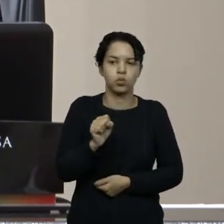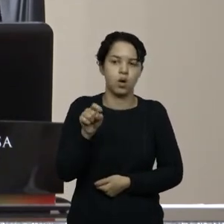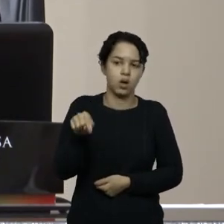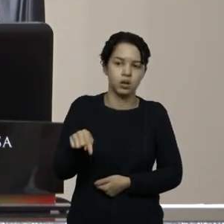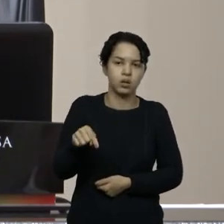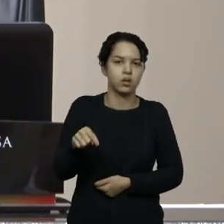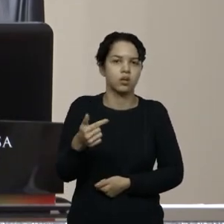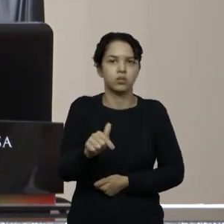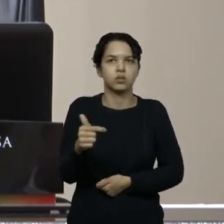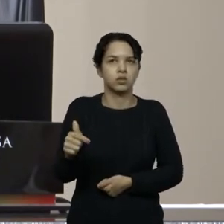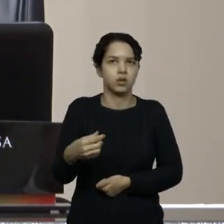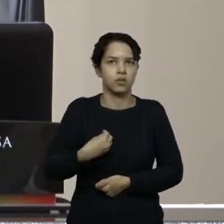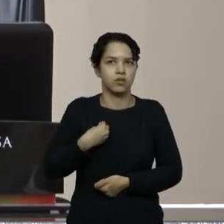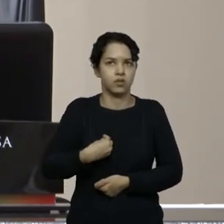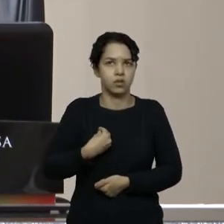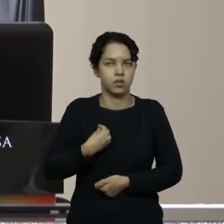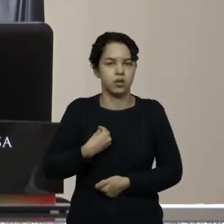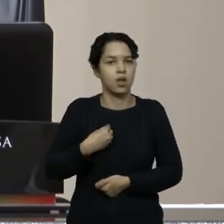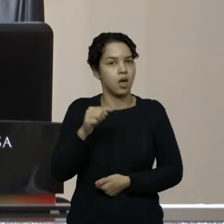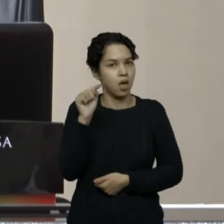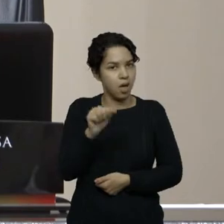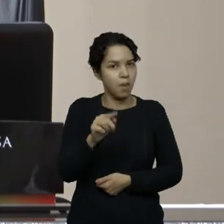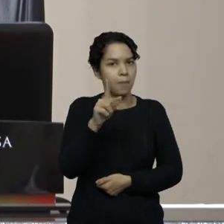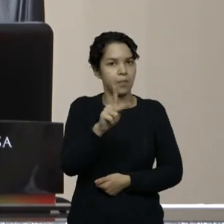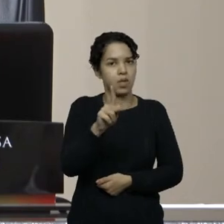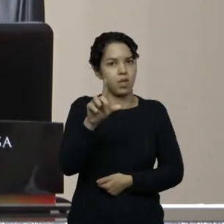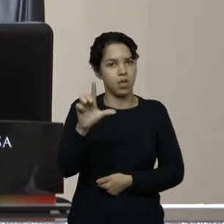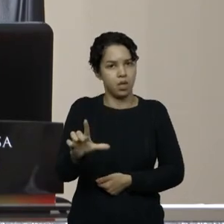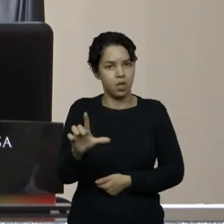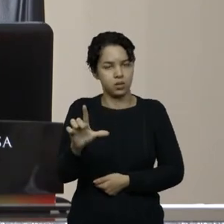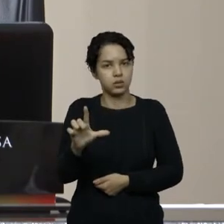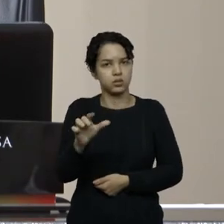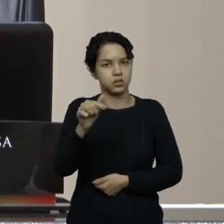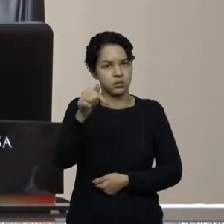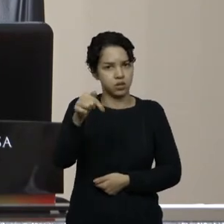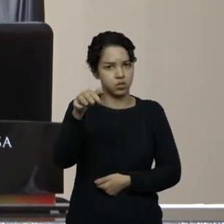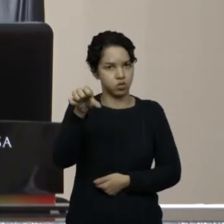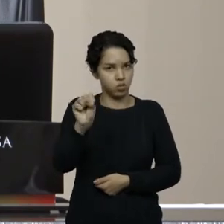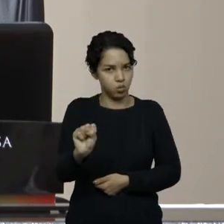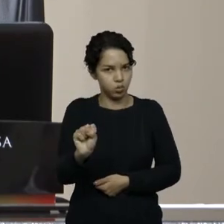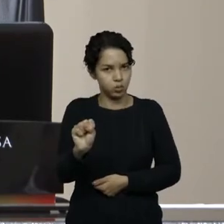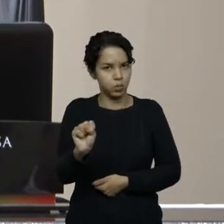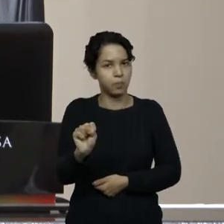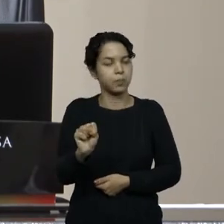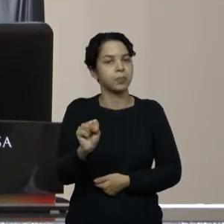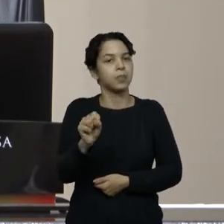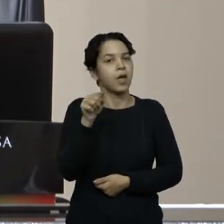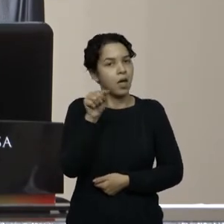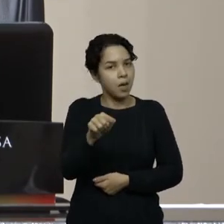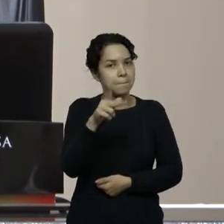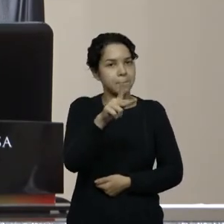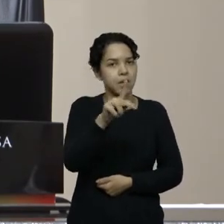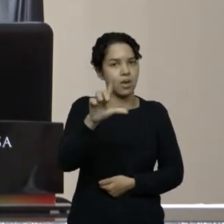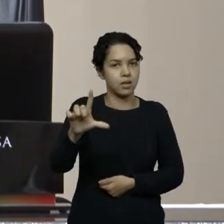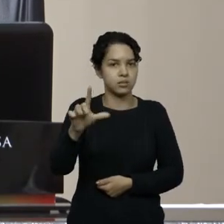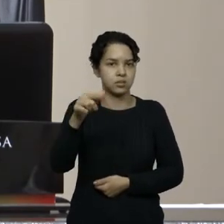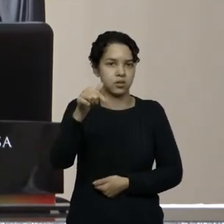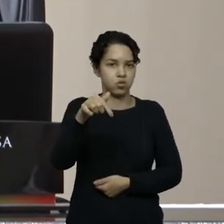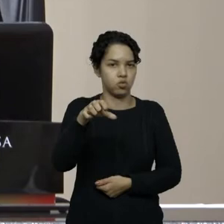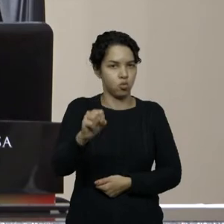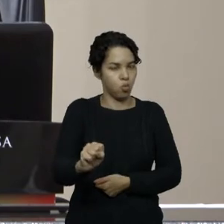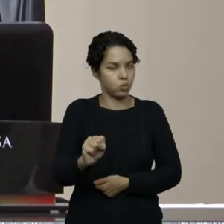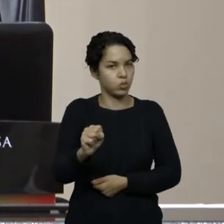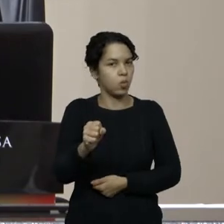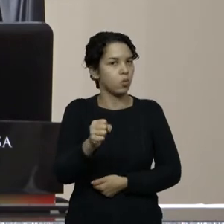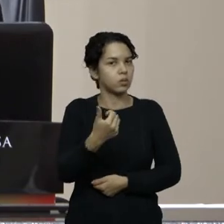dizer nesse PLC 78 É nesse pele 78 não há